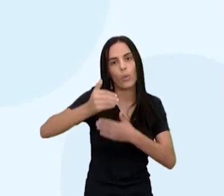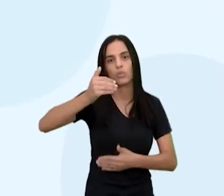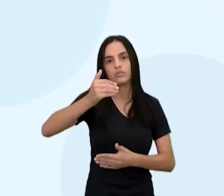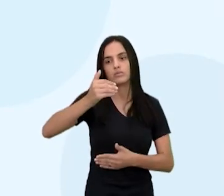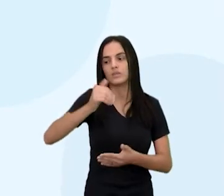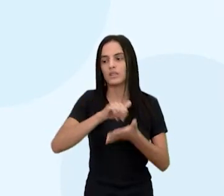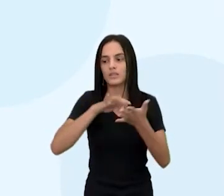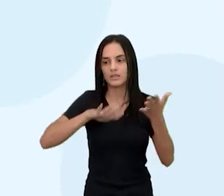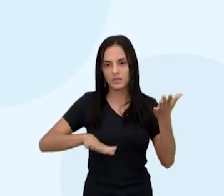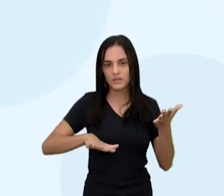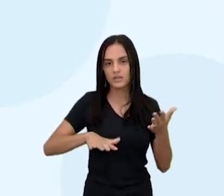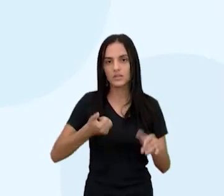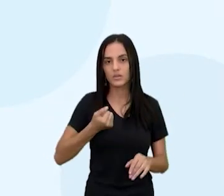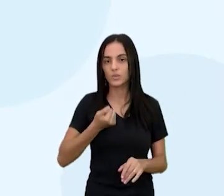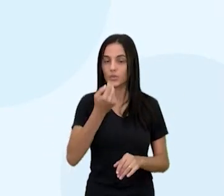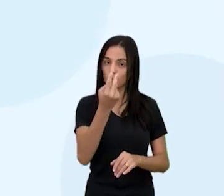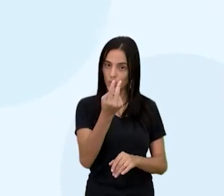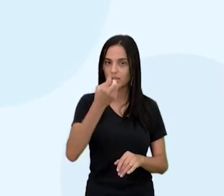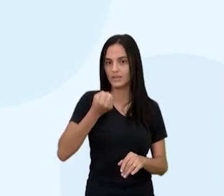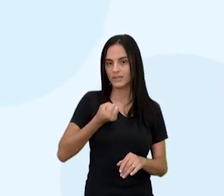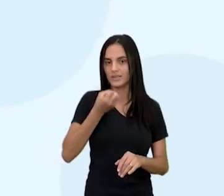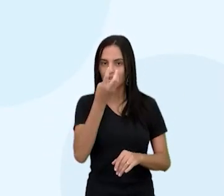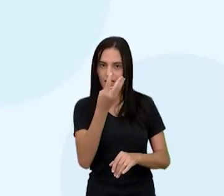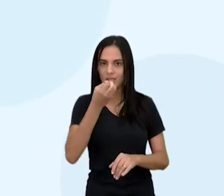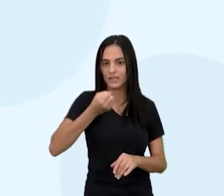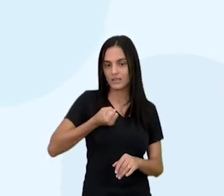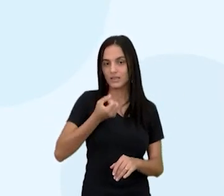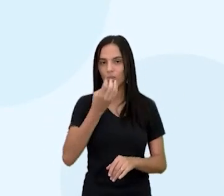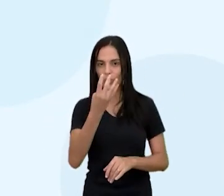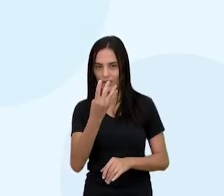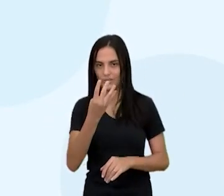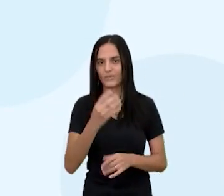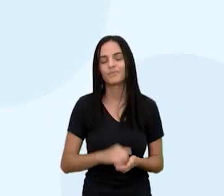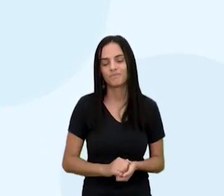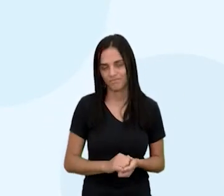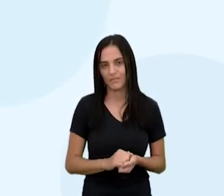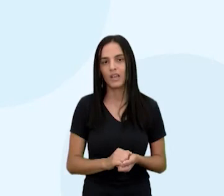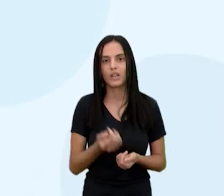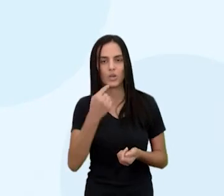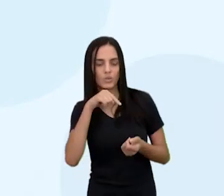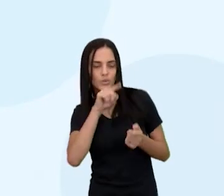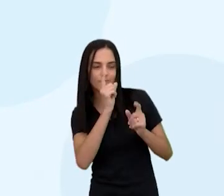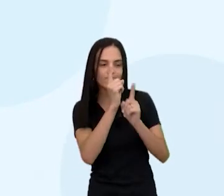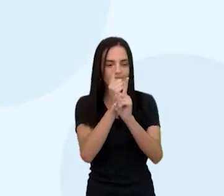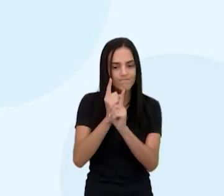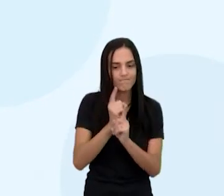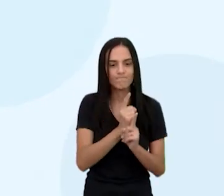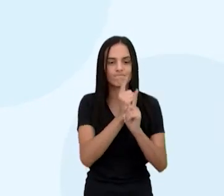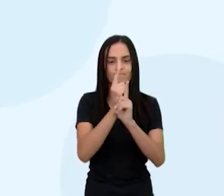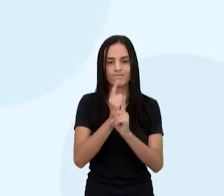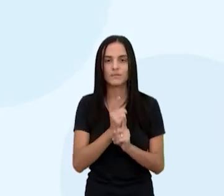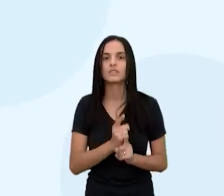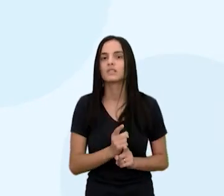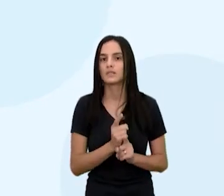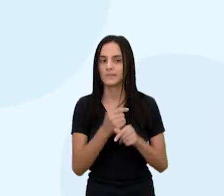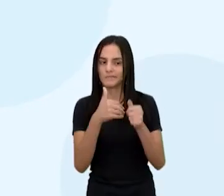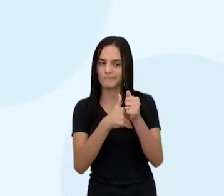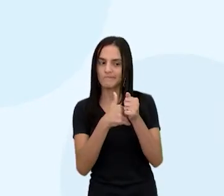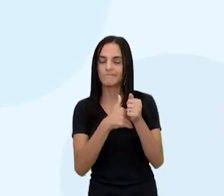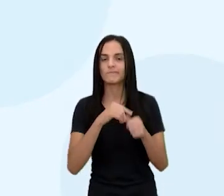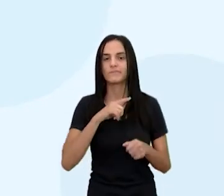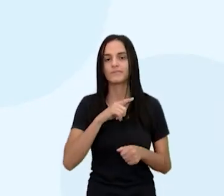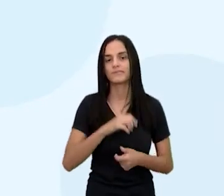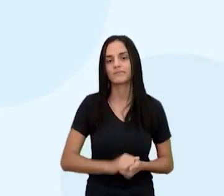atividades 2, 3 e 4. Só nas 5 que a gente desvenda o grande segredo.